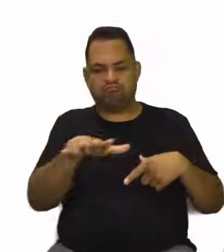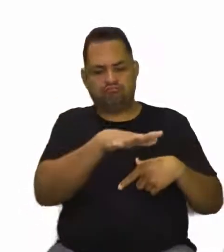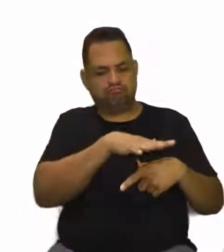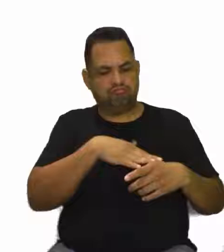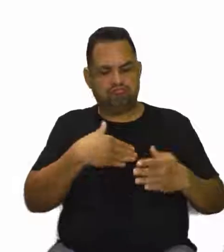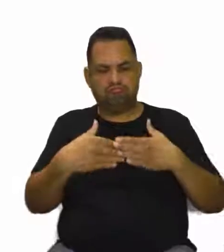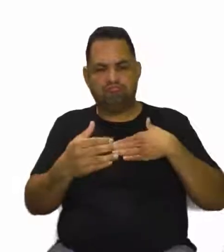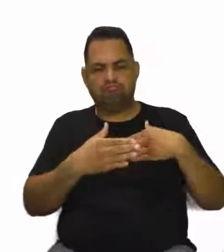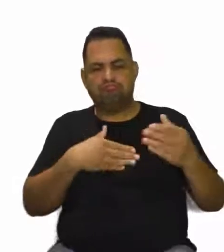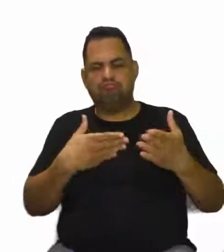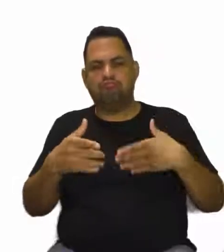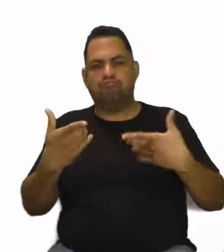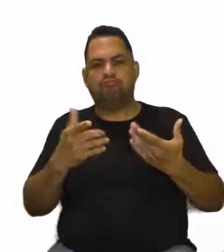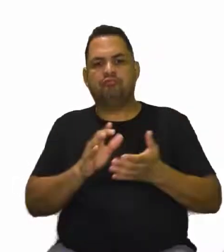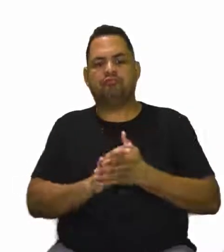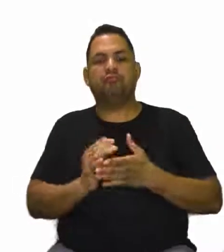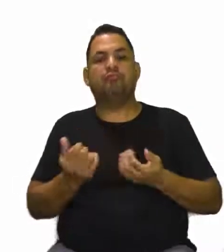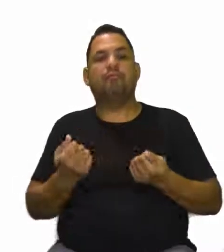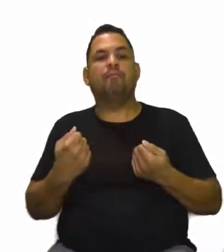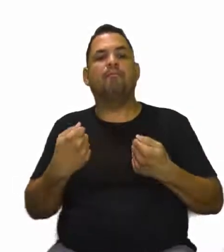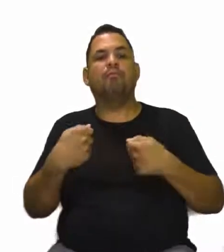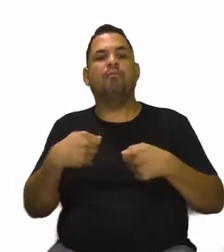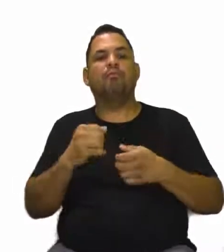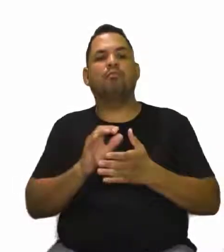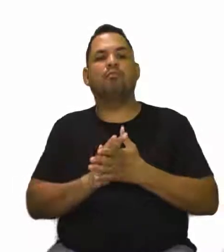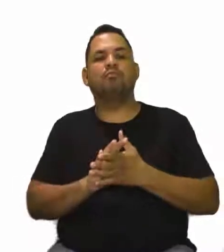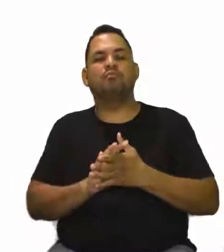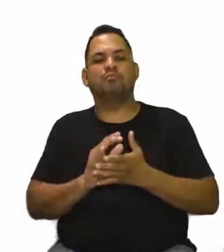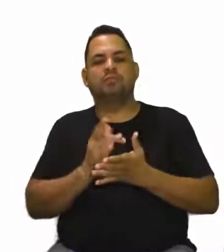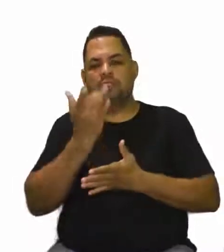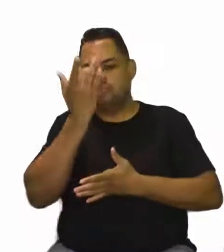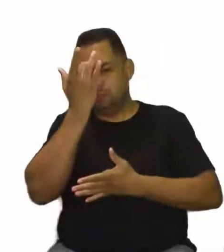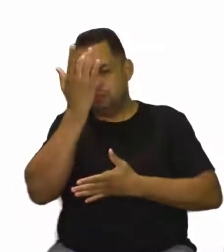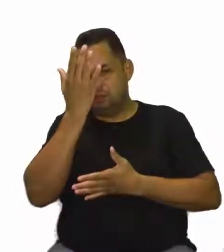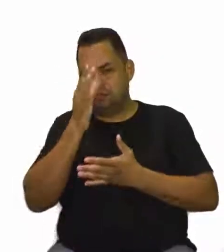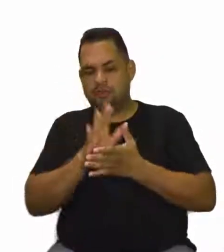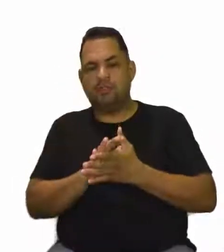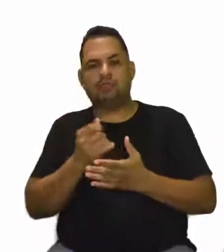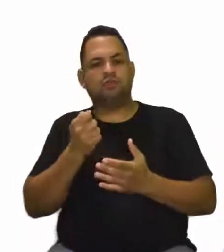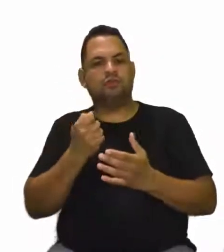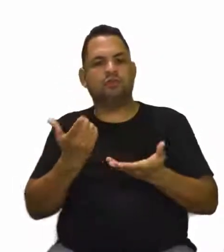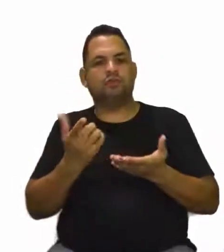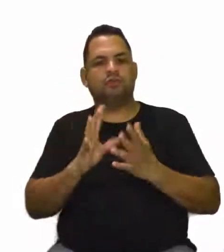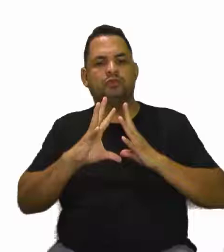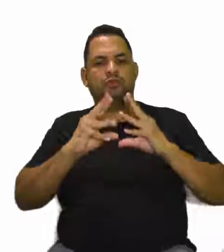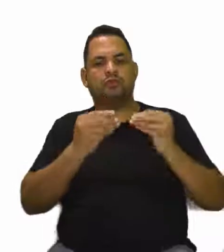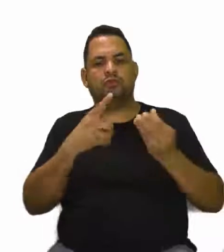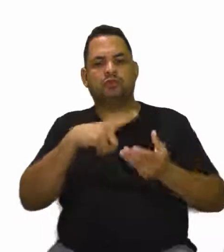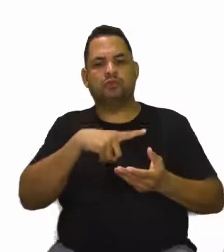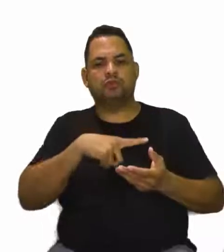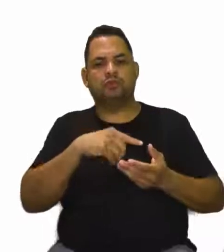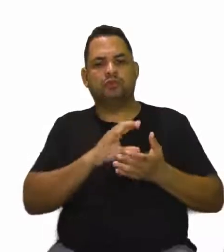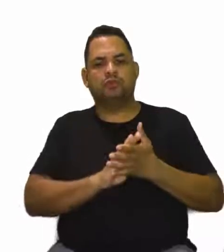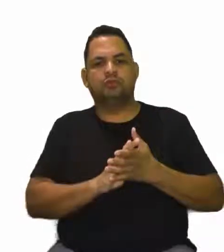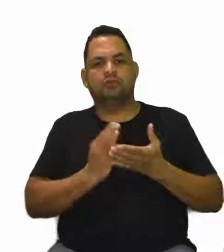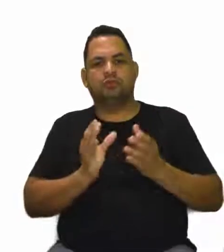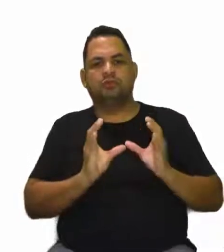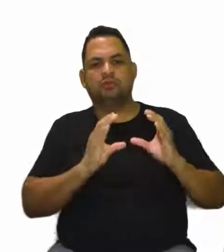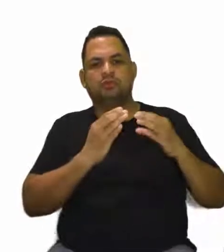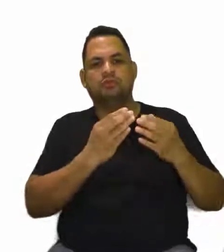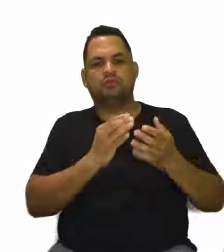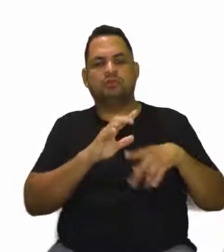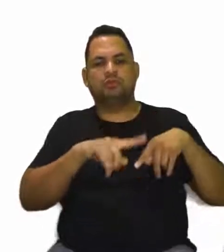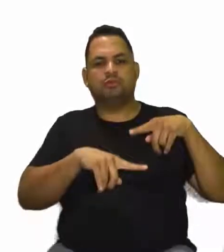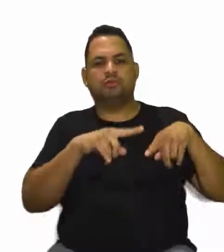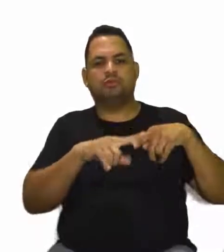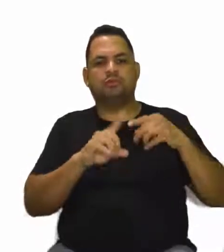isso, e eu posso fazer aquisição e hoje é muito fácil adquirir todos esses kits aí. É lógico